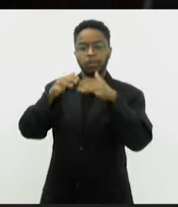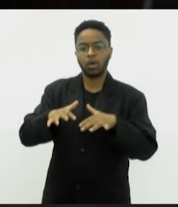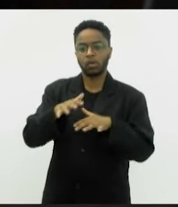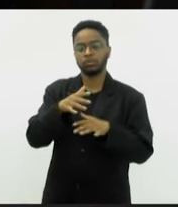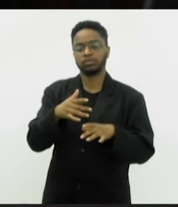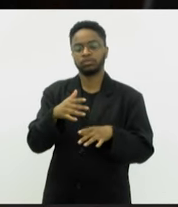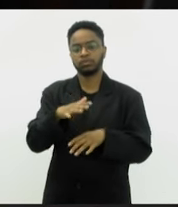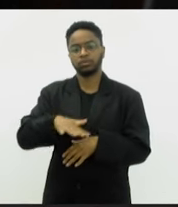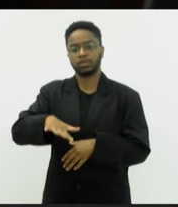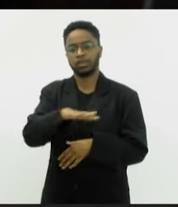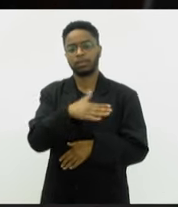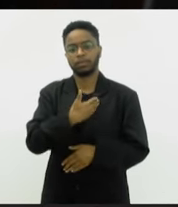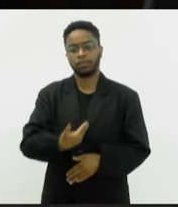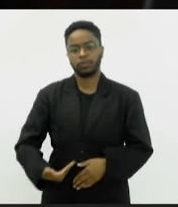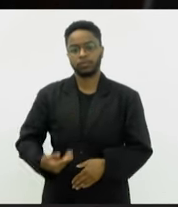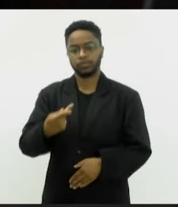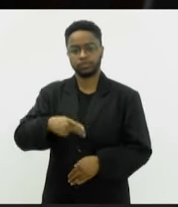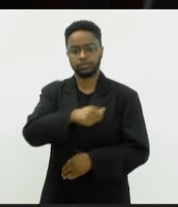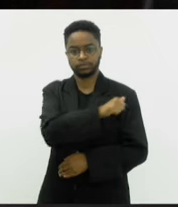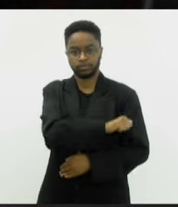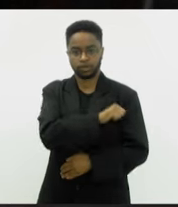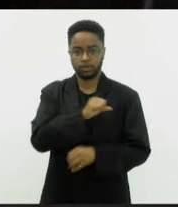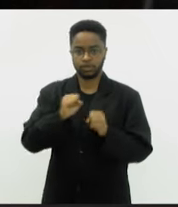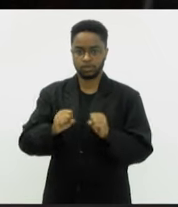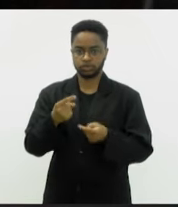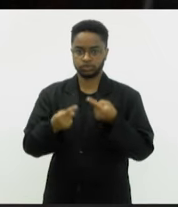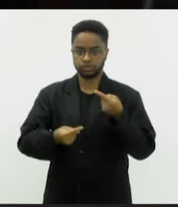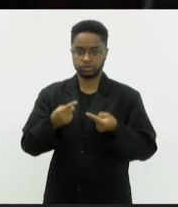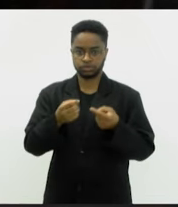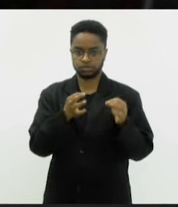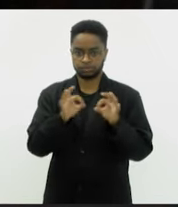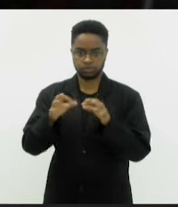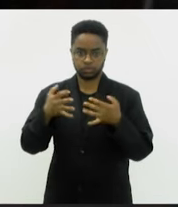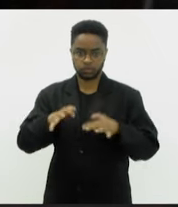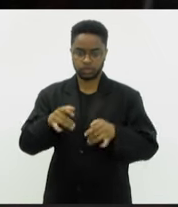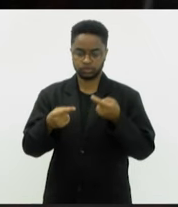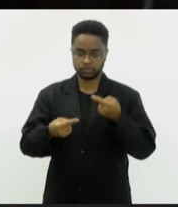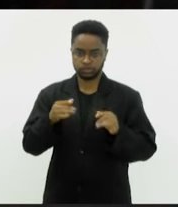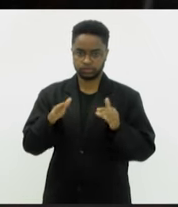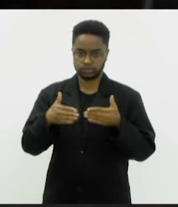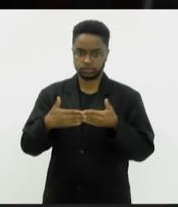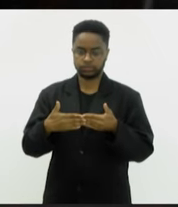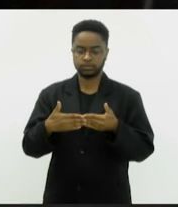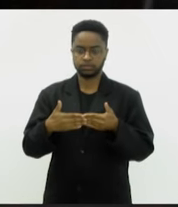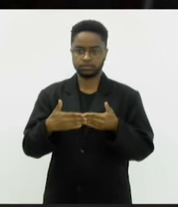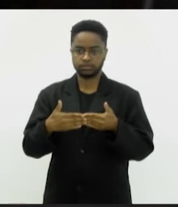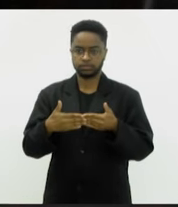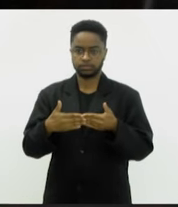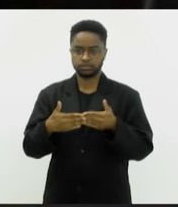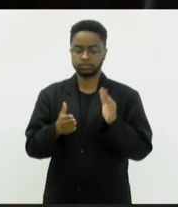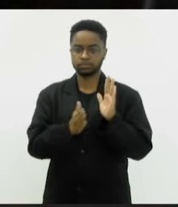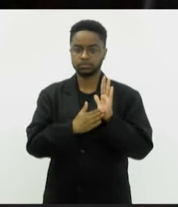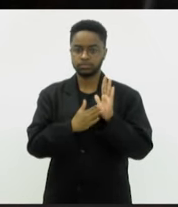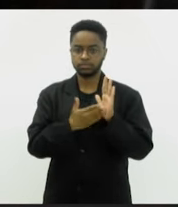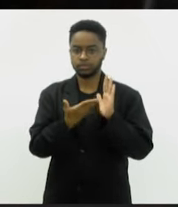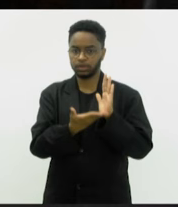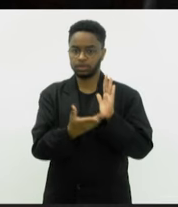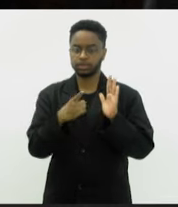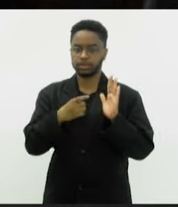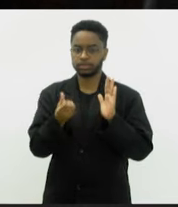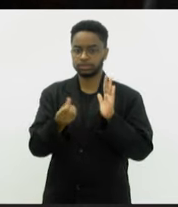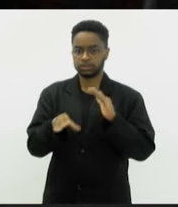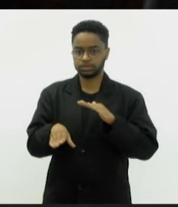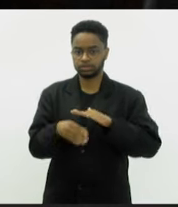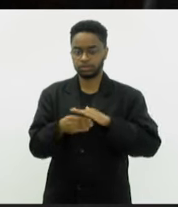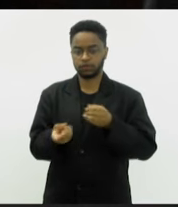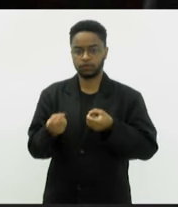Janeiro. Em discussão, não havendo quem queira discutir, encerrada a discussão. A presente proposta recebeu 6